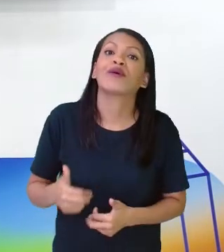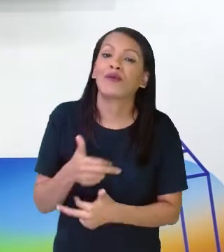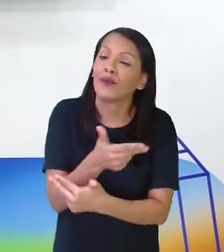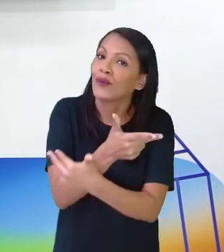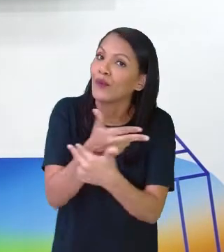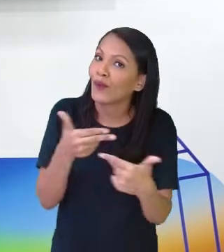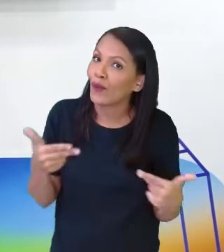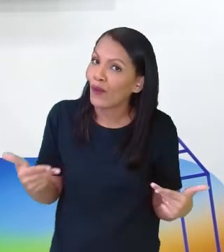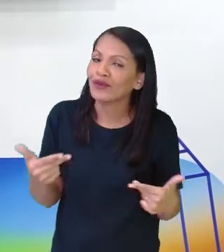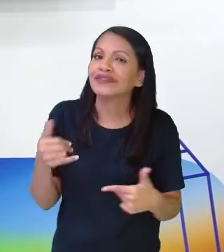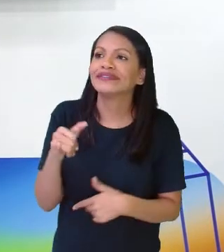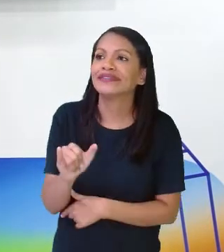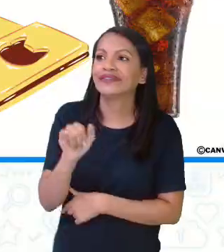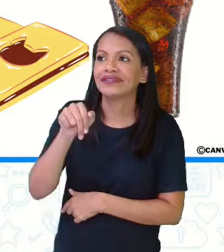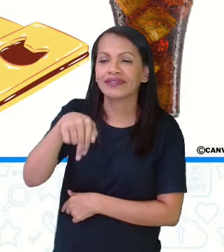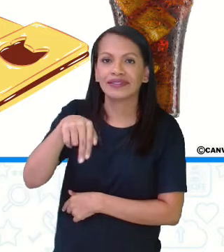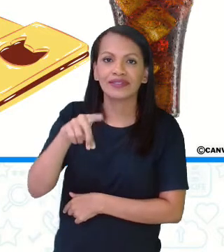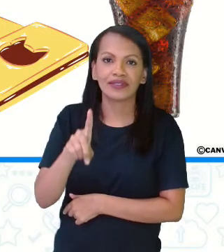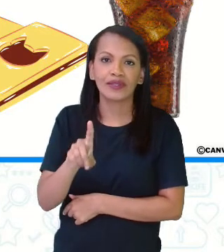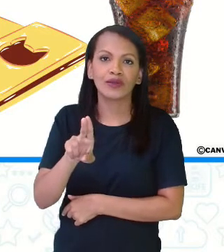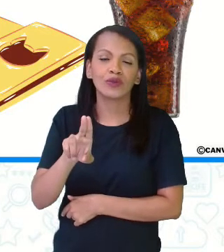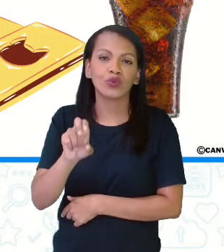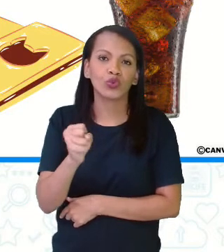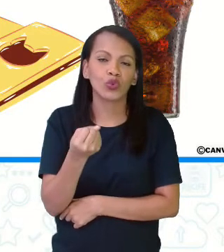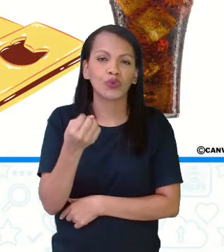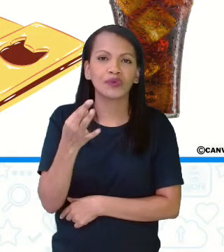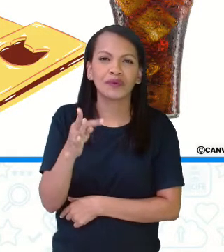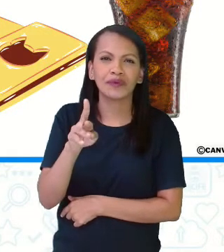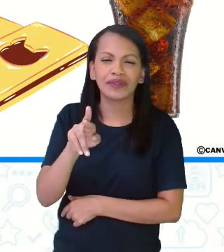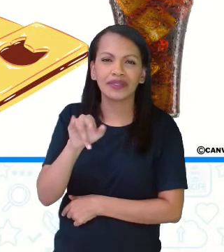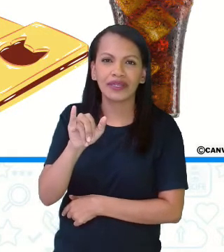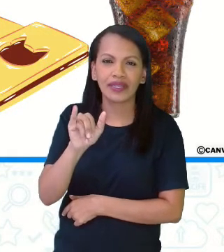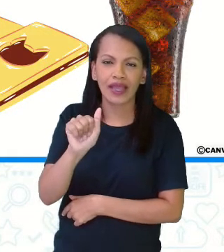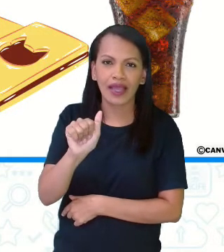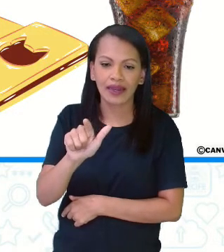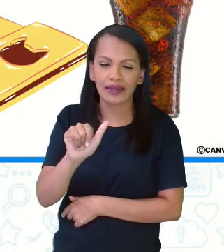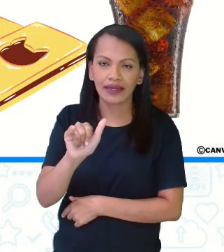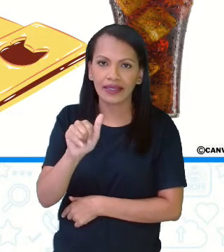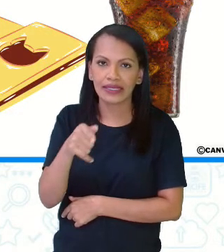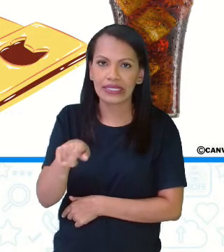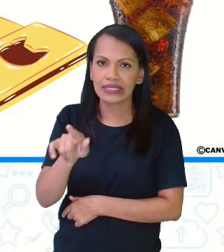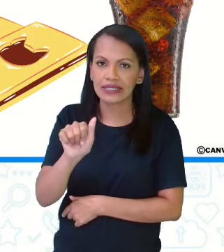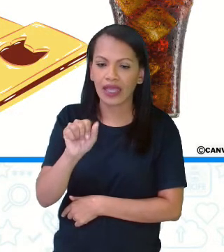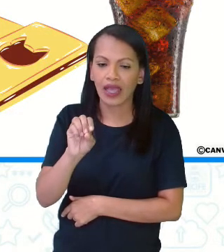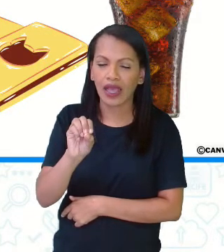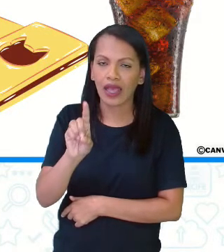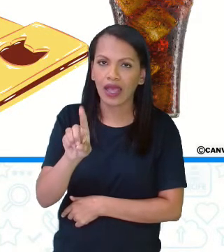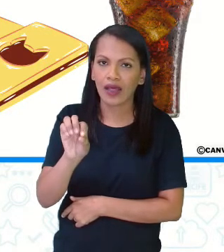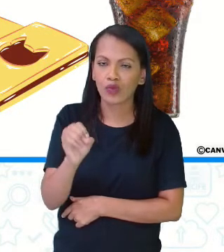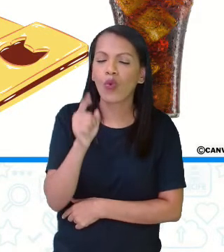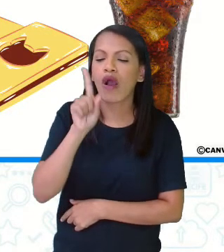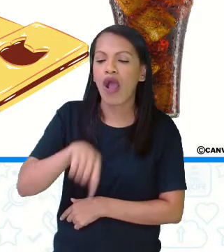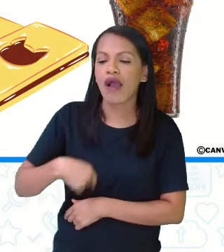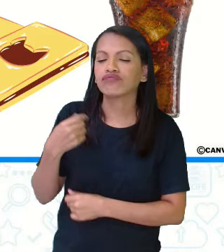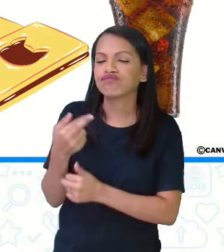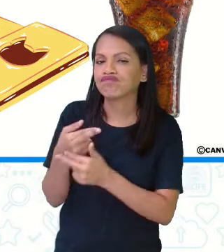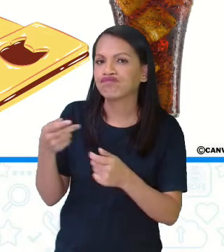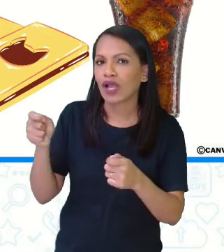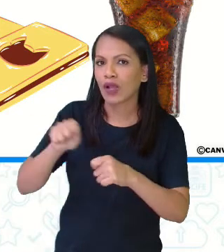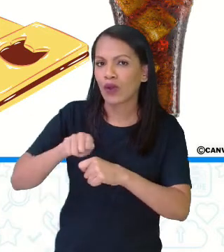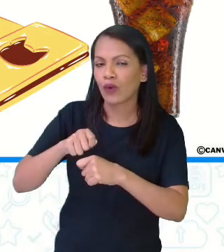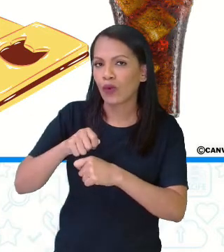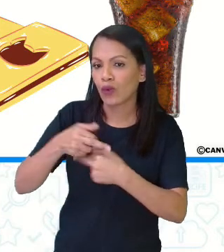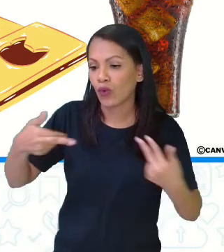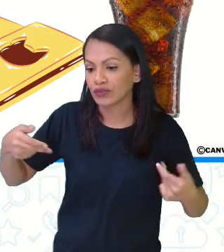produtos industrializados. E aí é difícil resistir. E se a gente pensar nas